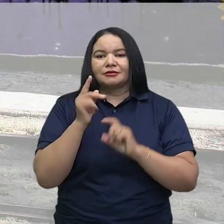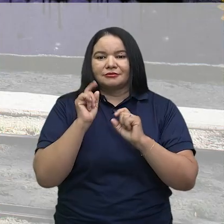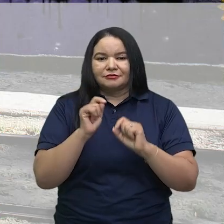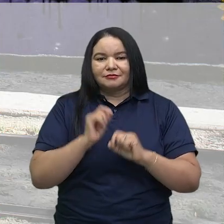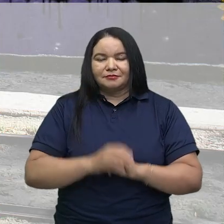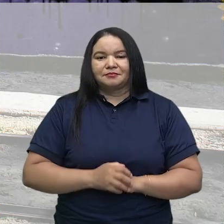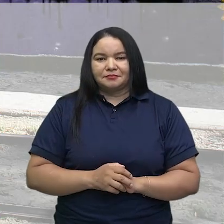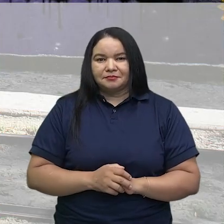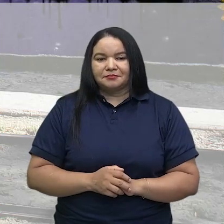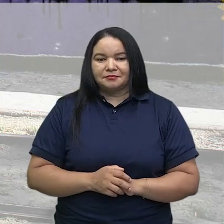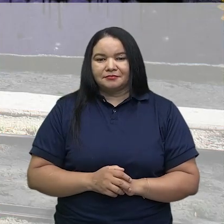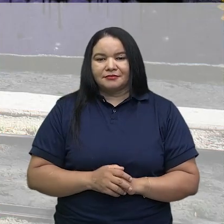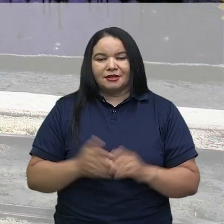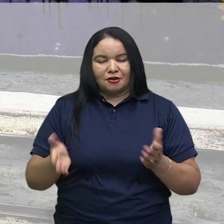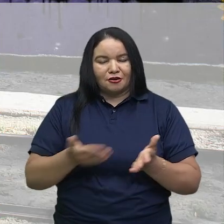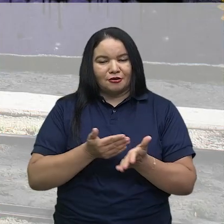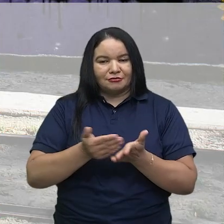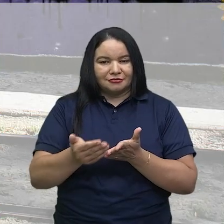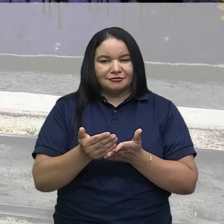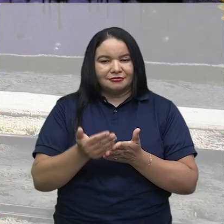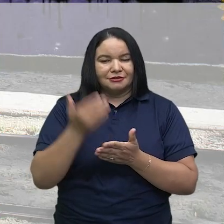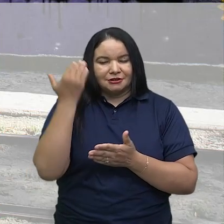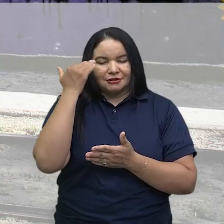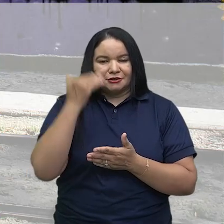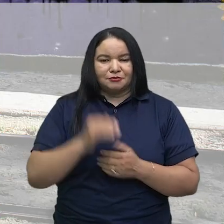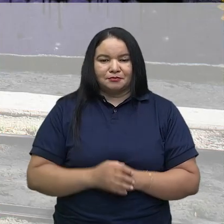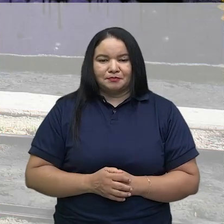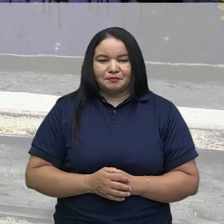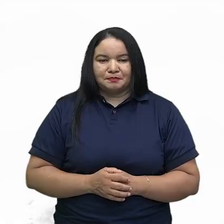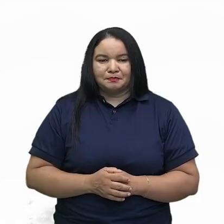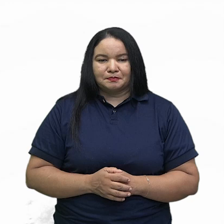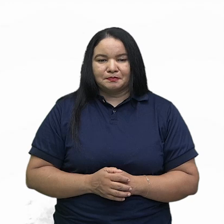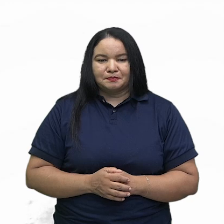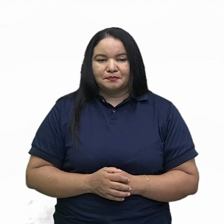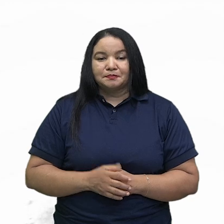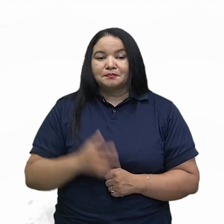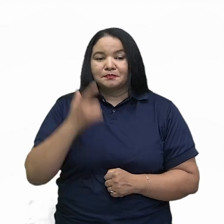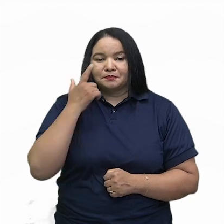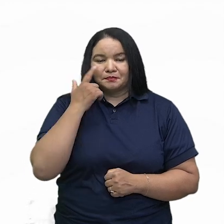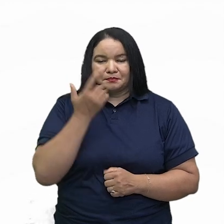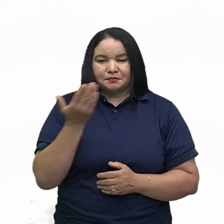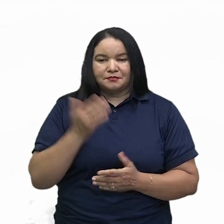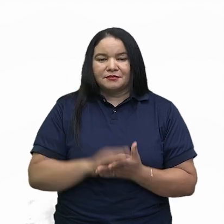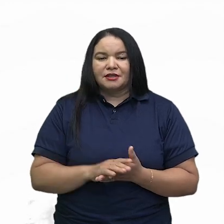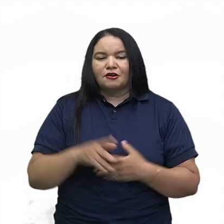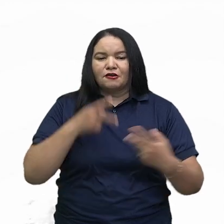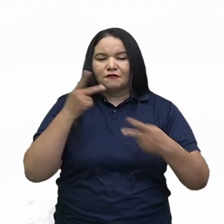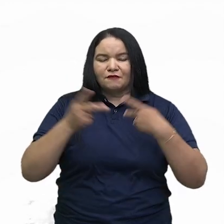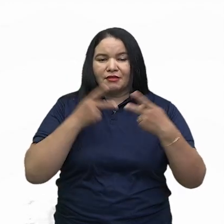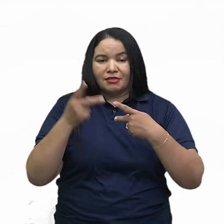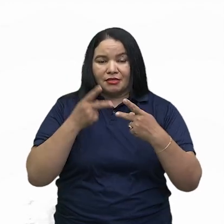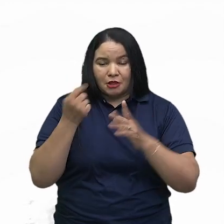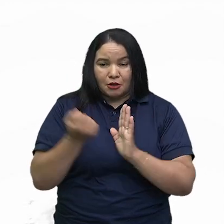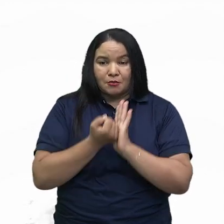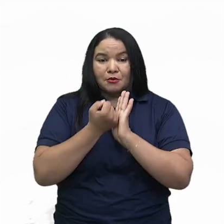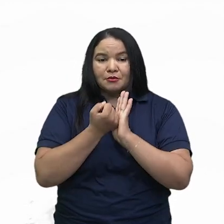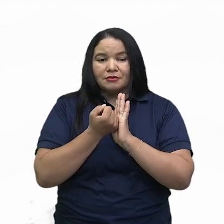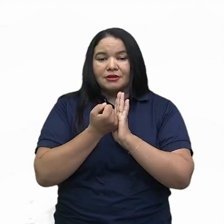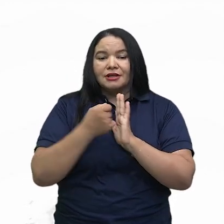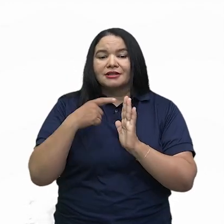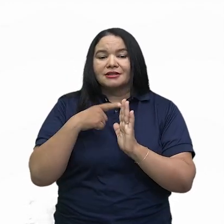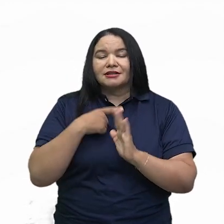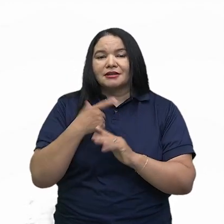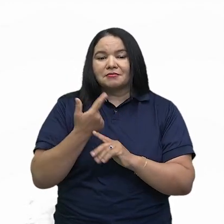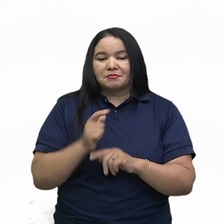é óbvio. E por isso, vamos começar entendendo o nosso conceito de patrimônio. Olha só, quando falamos de patrimônio, vamos ver que vem